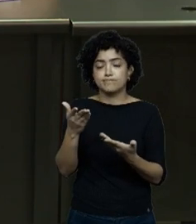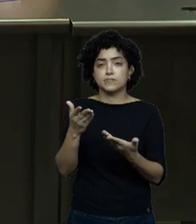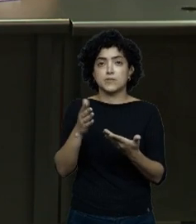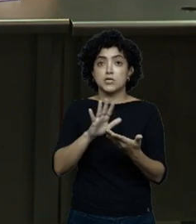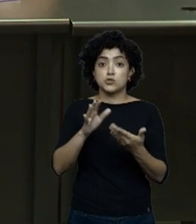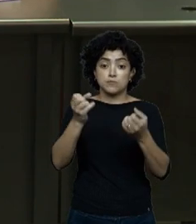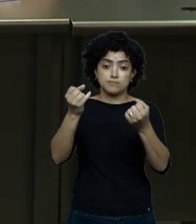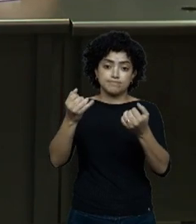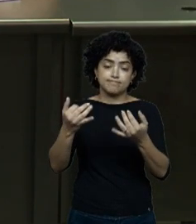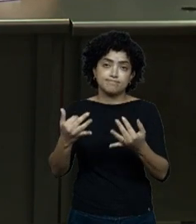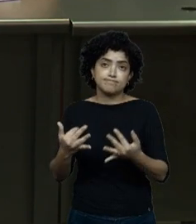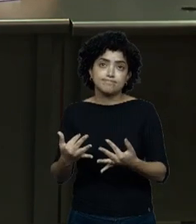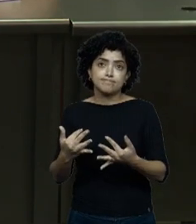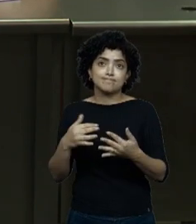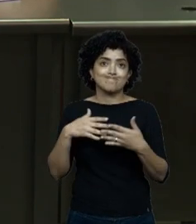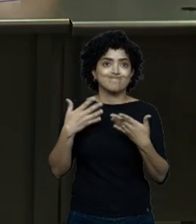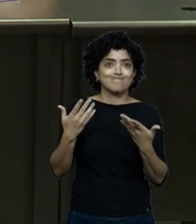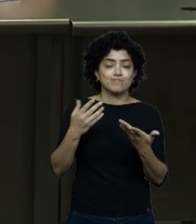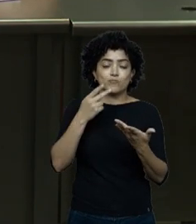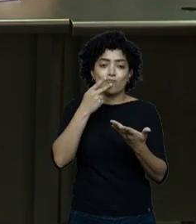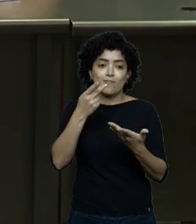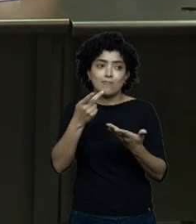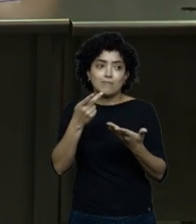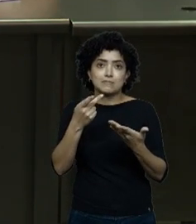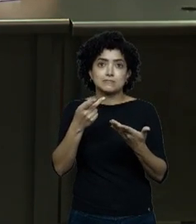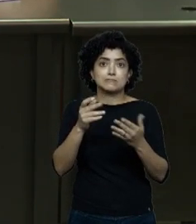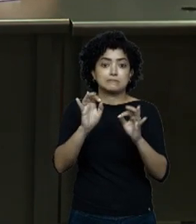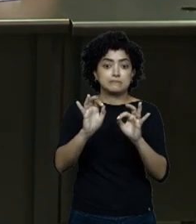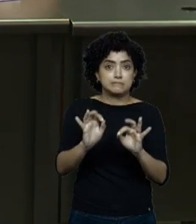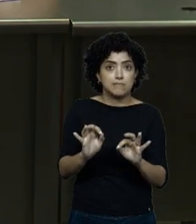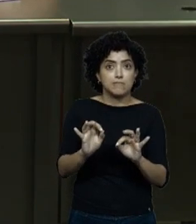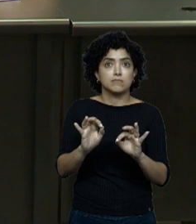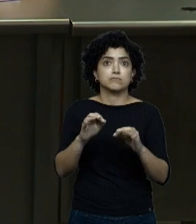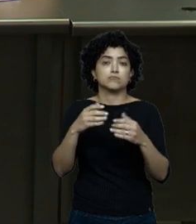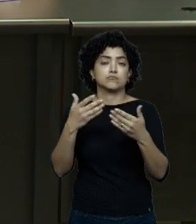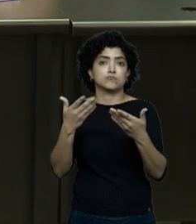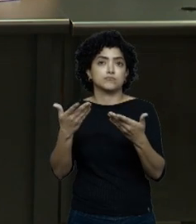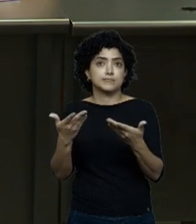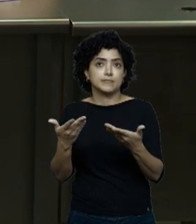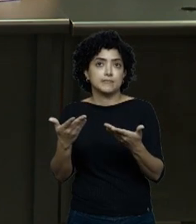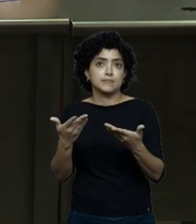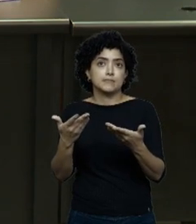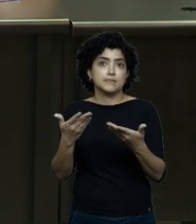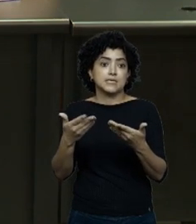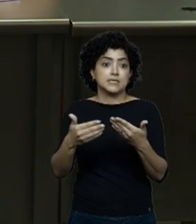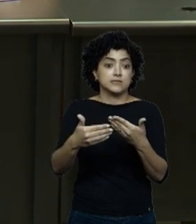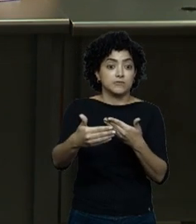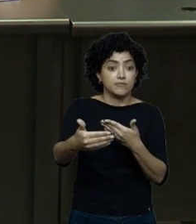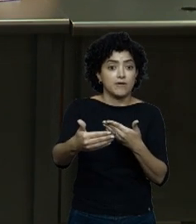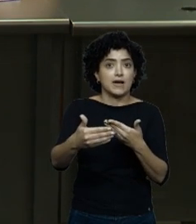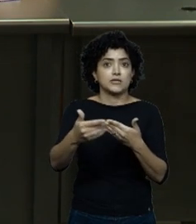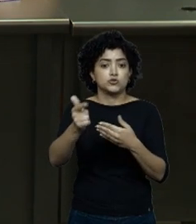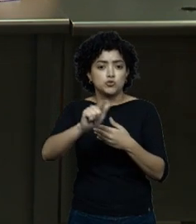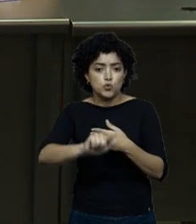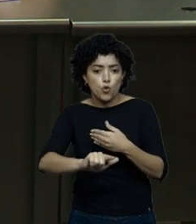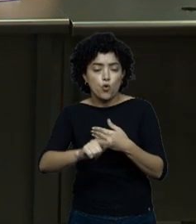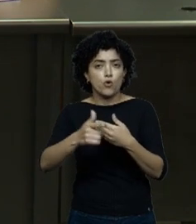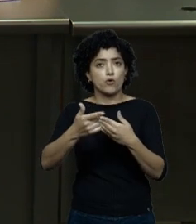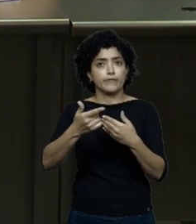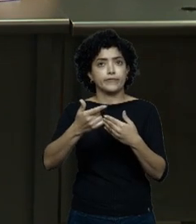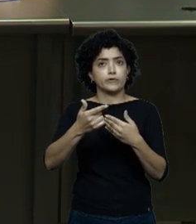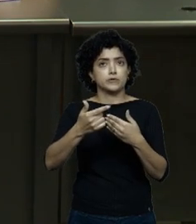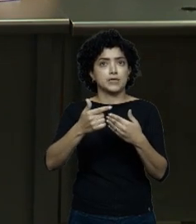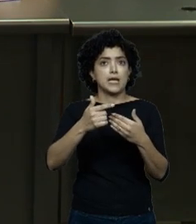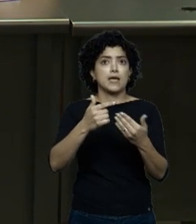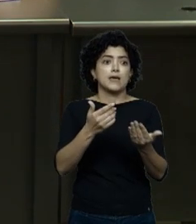E aí eu não tenho como dizer diante mão se isso vai ter um impacto de refazer o processo seletivo é